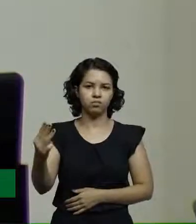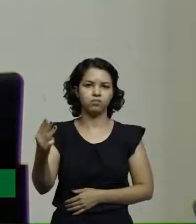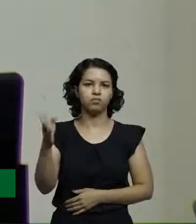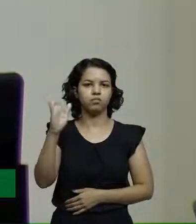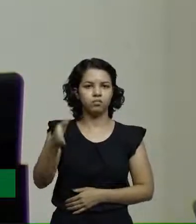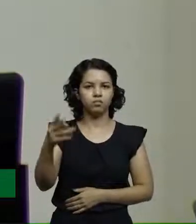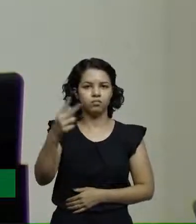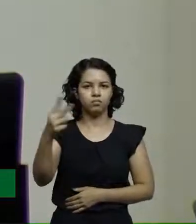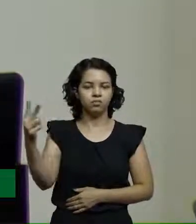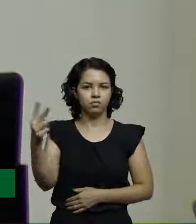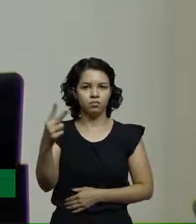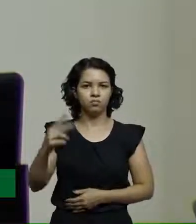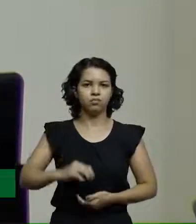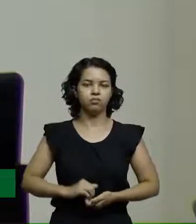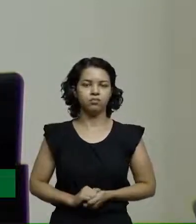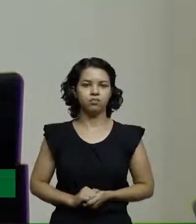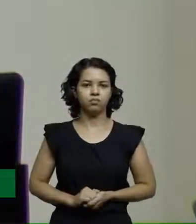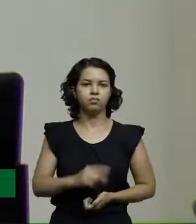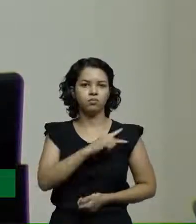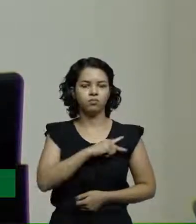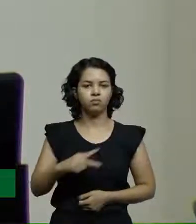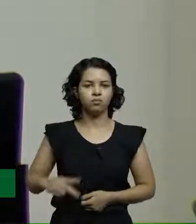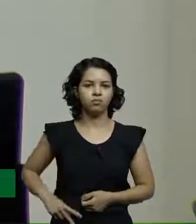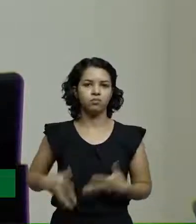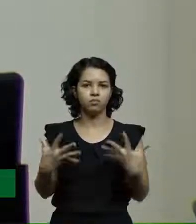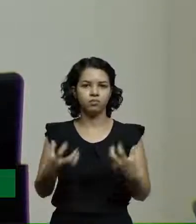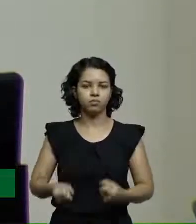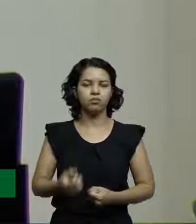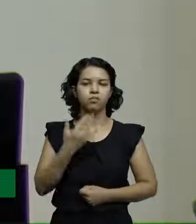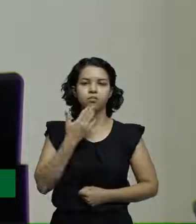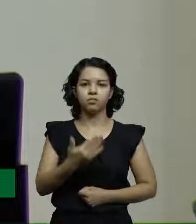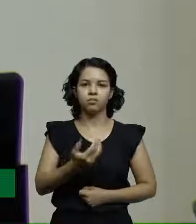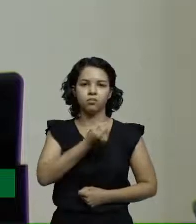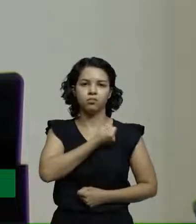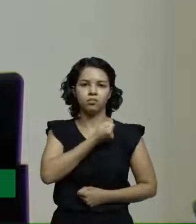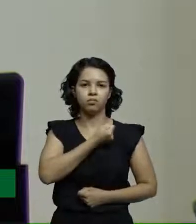197/213/2022. O senhor presidente ainda deferiu os requerimentos números